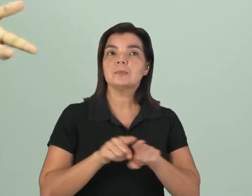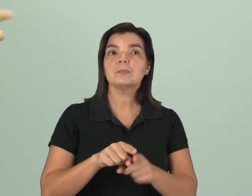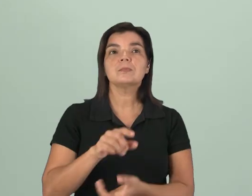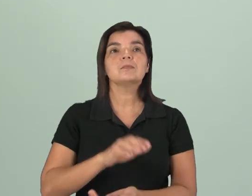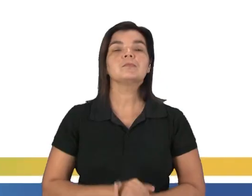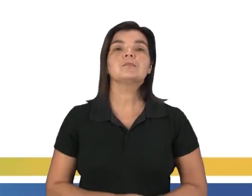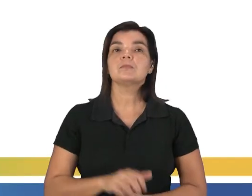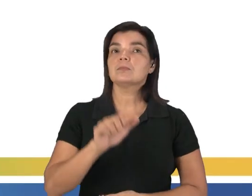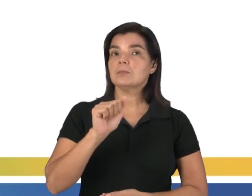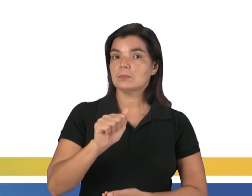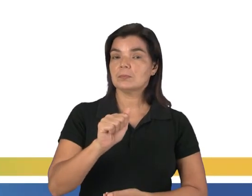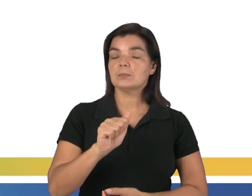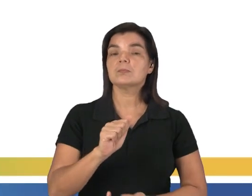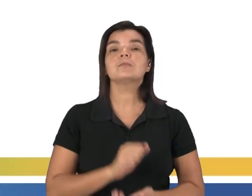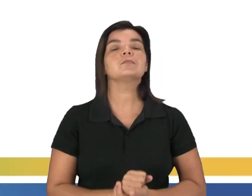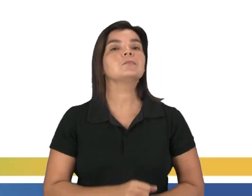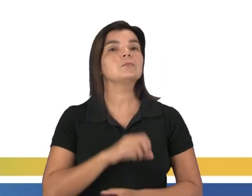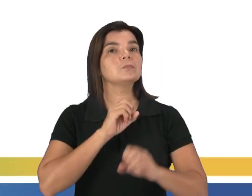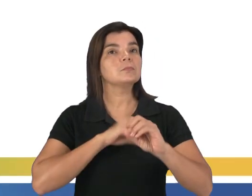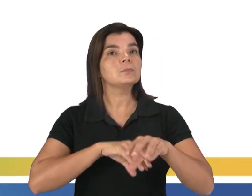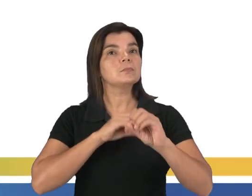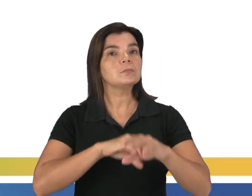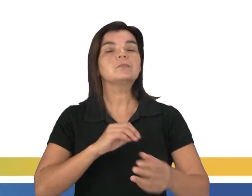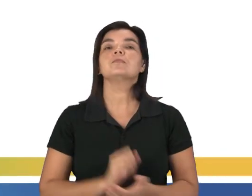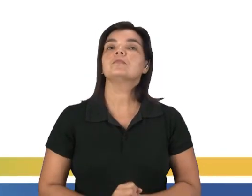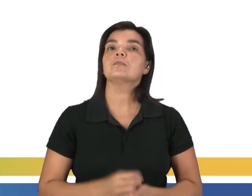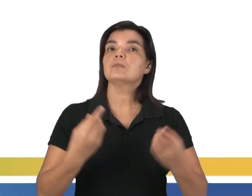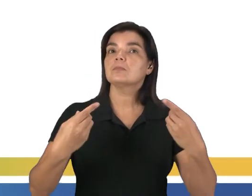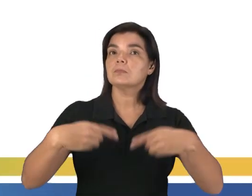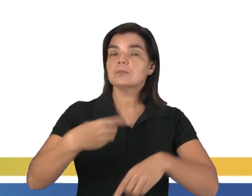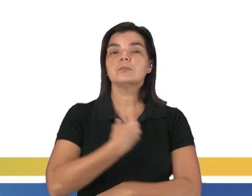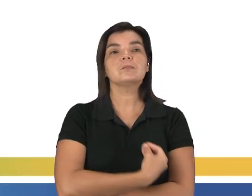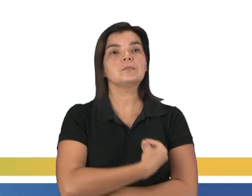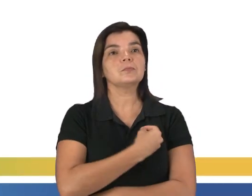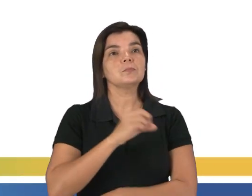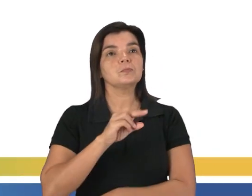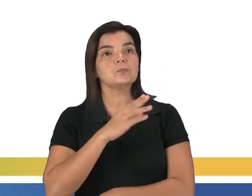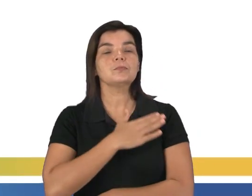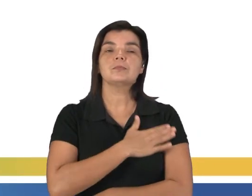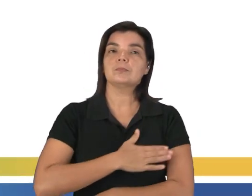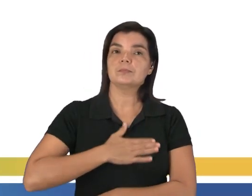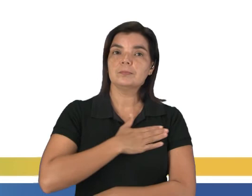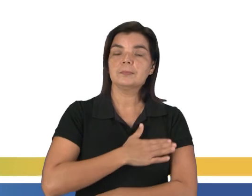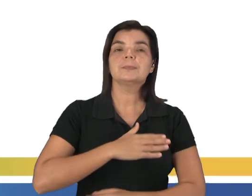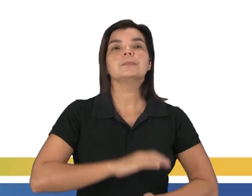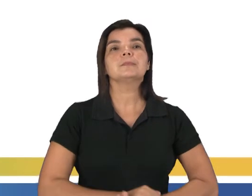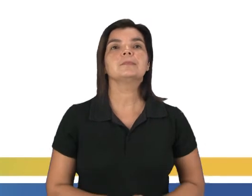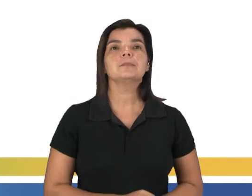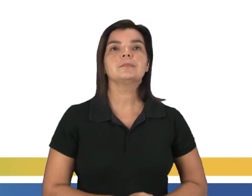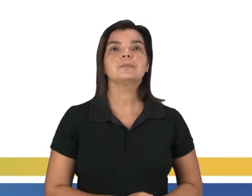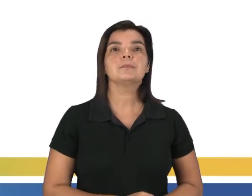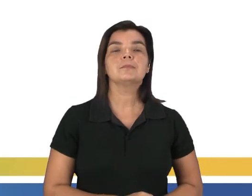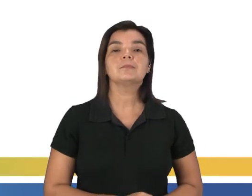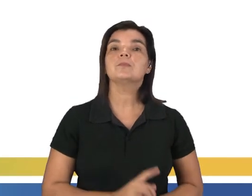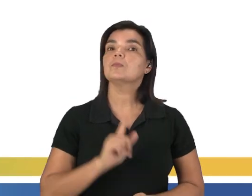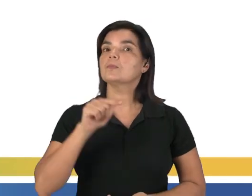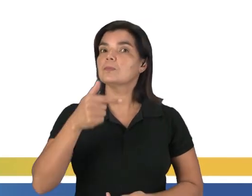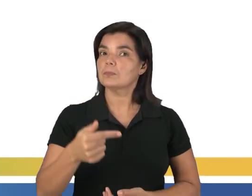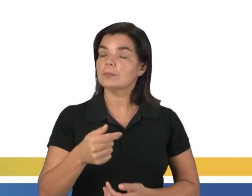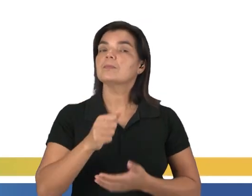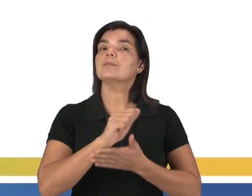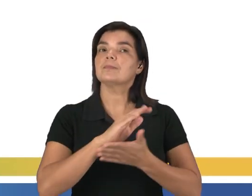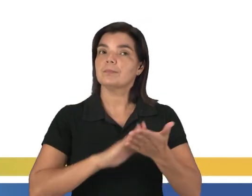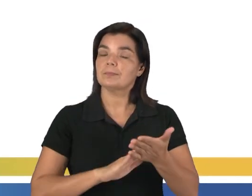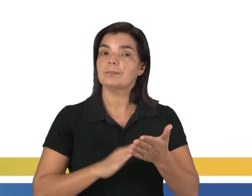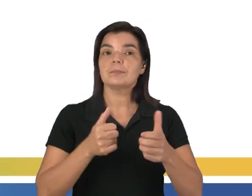letra A, esporte educacional, rendimento e esporte de participação ou lazer. E nós temos um outro